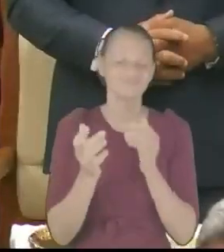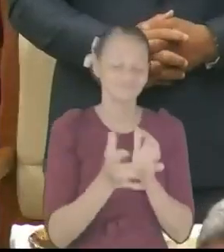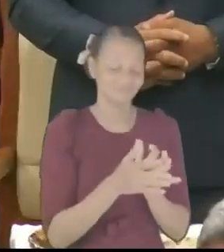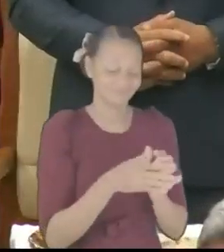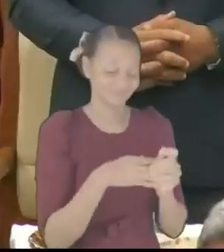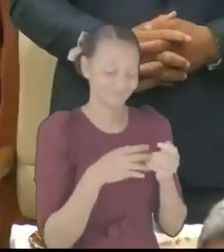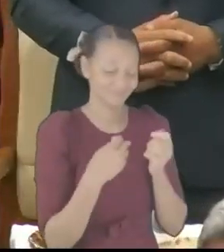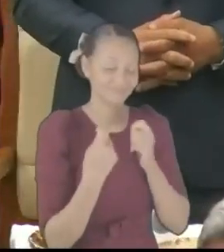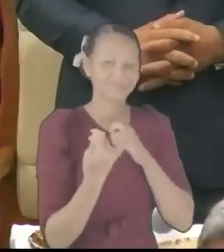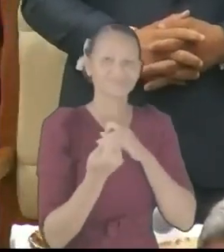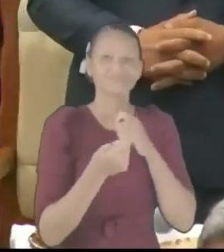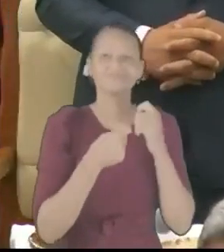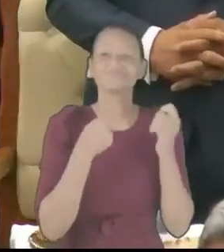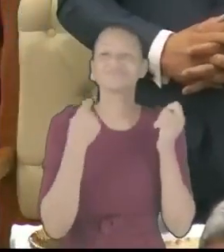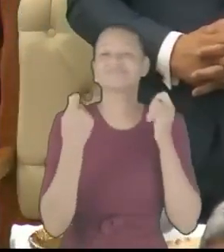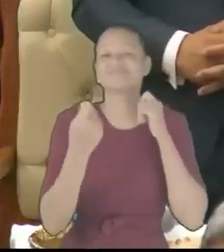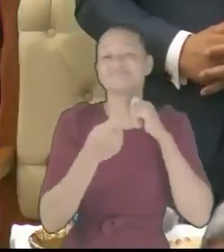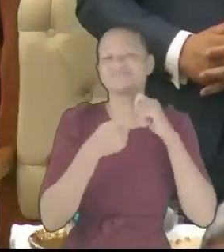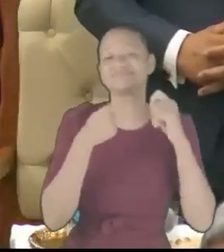Aleluia.